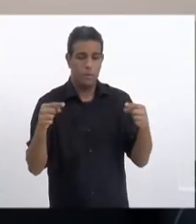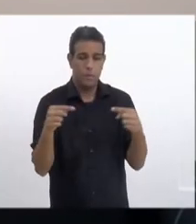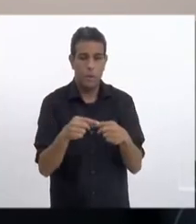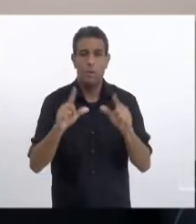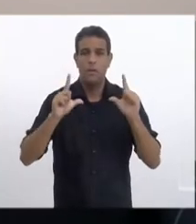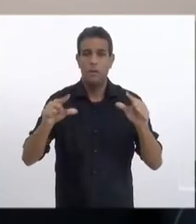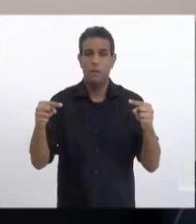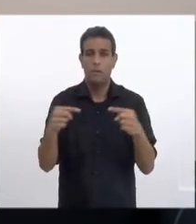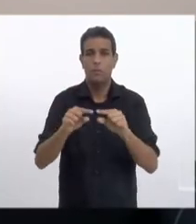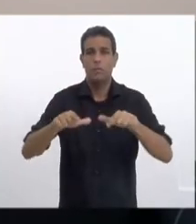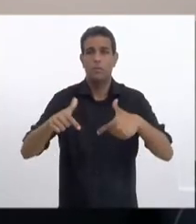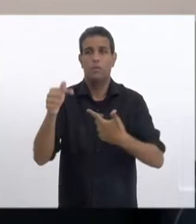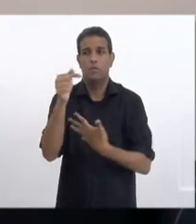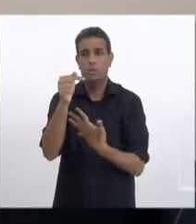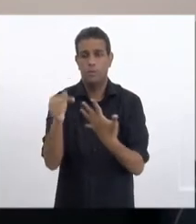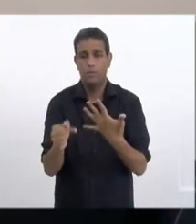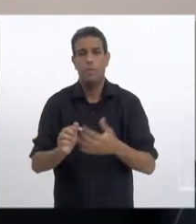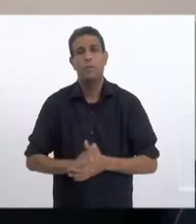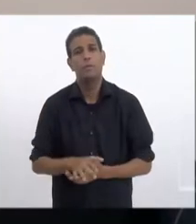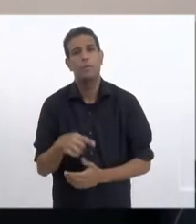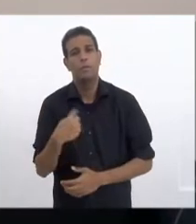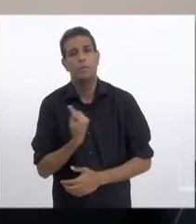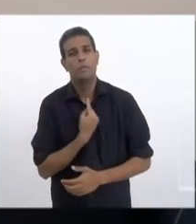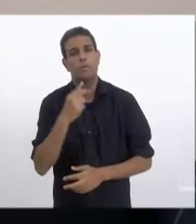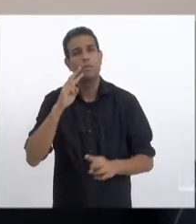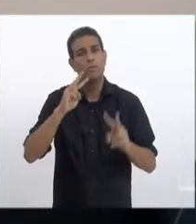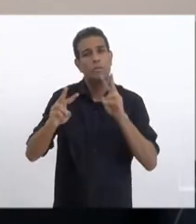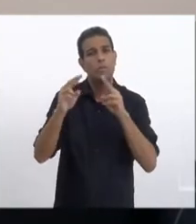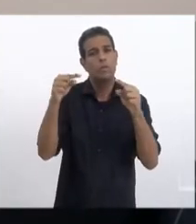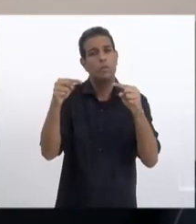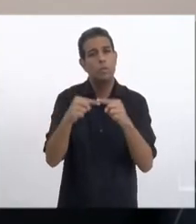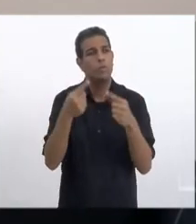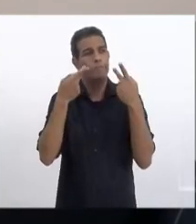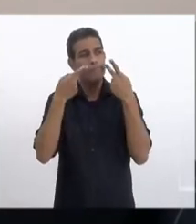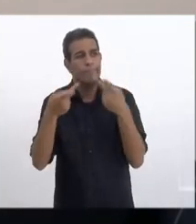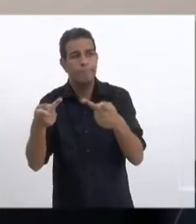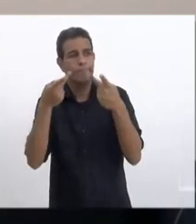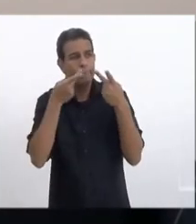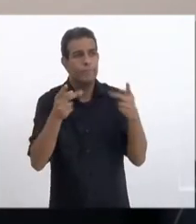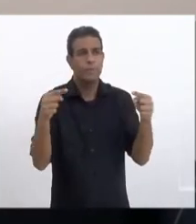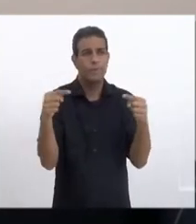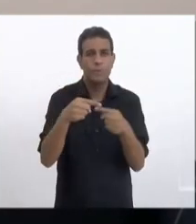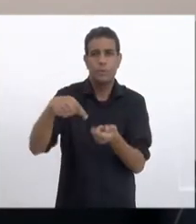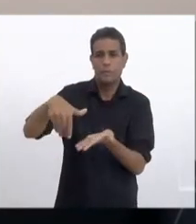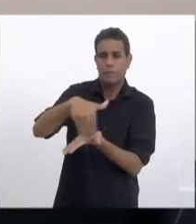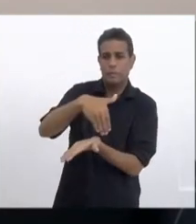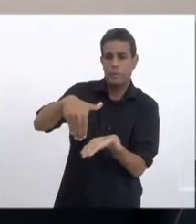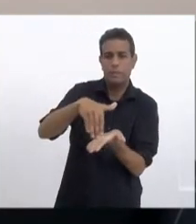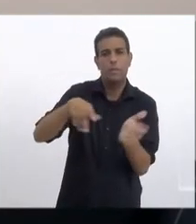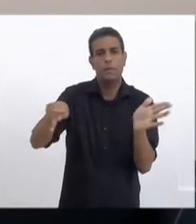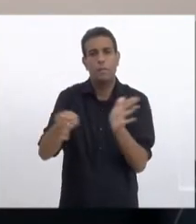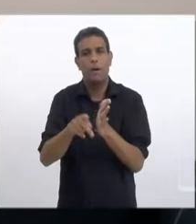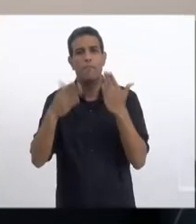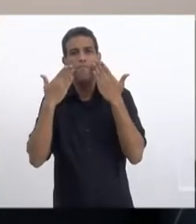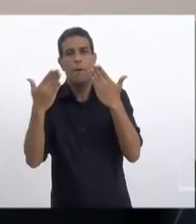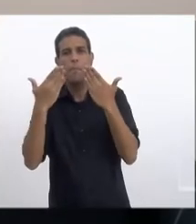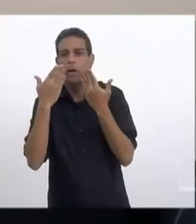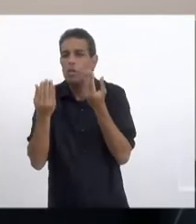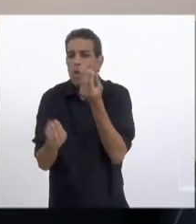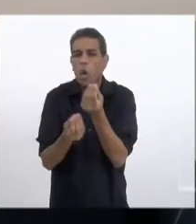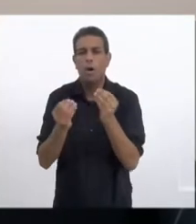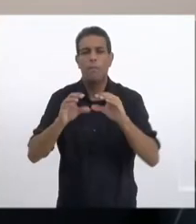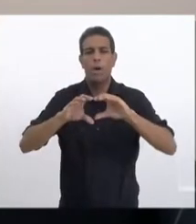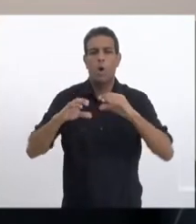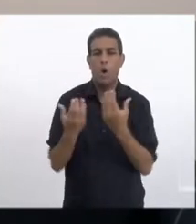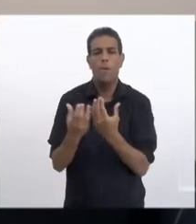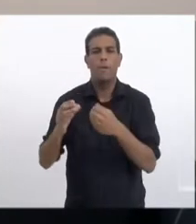comissão atuante, visitando as prefeituras, visitando as secretarias, para mostrar que a